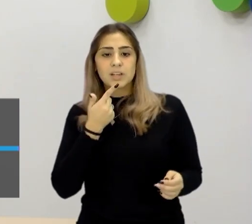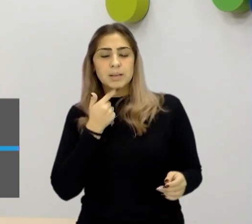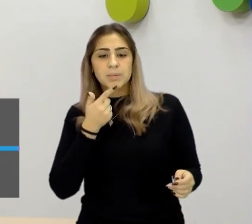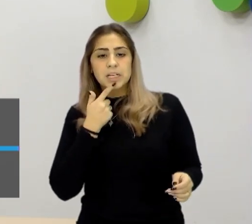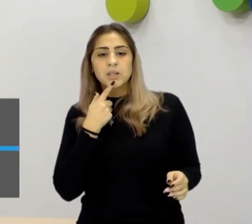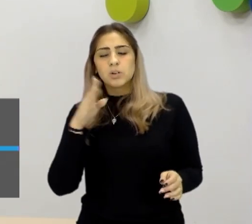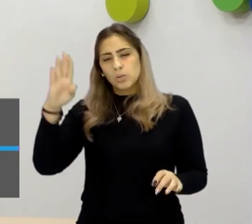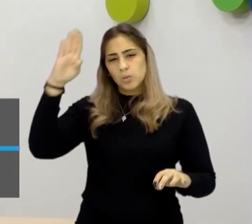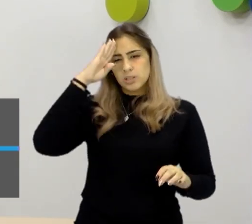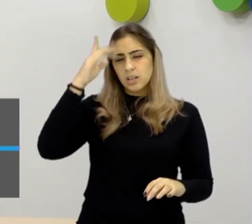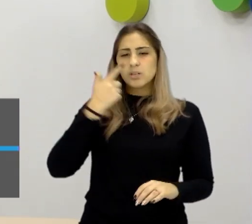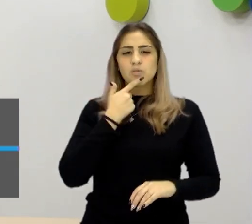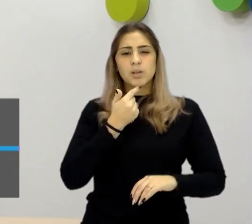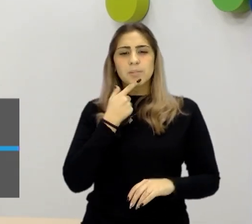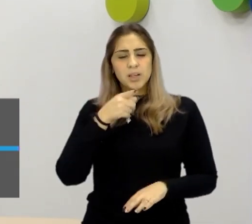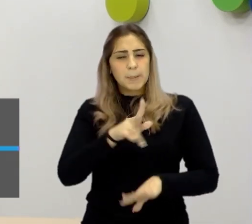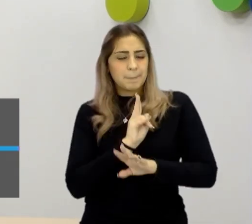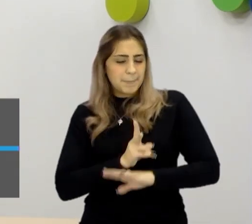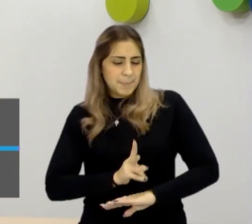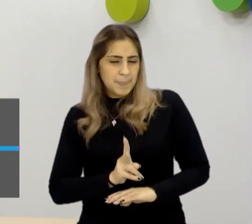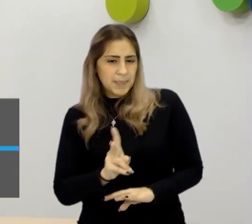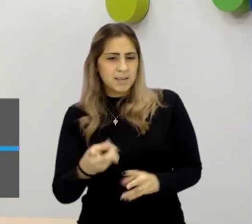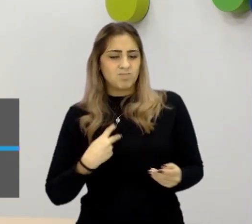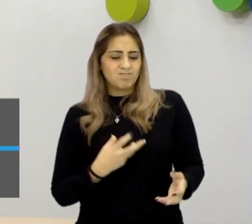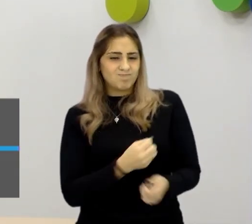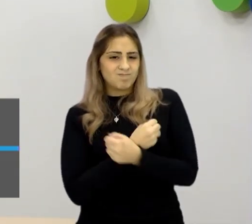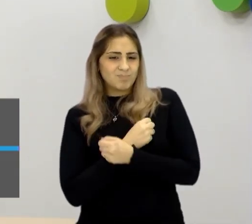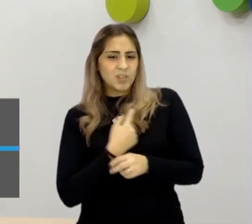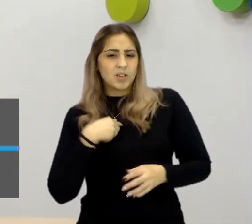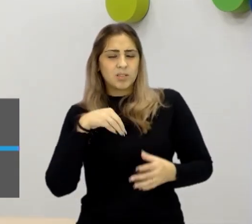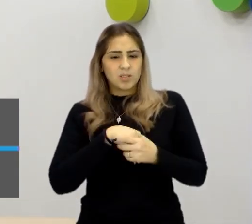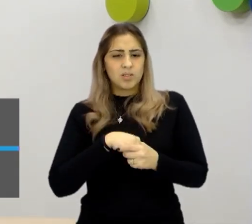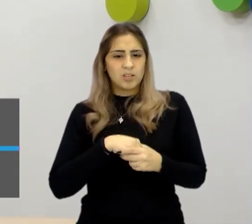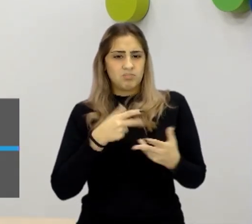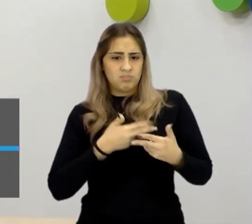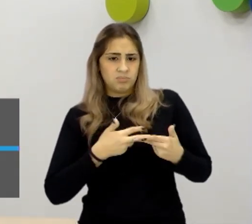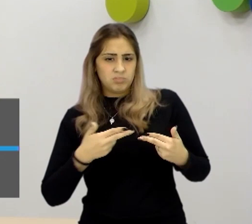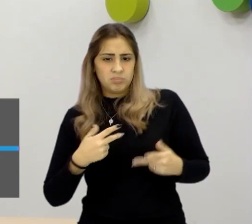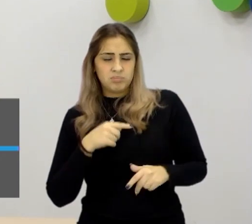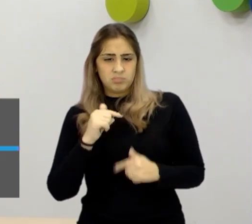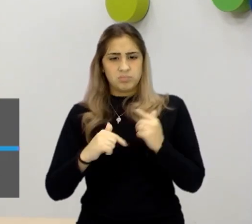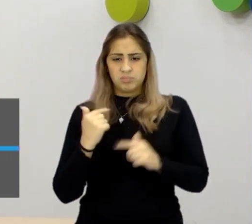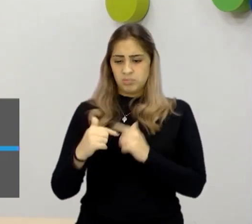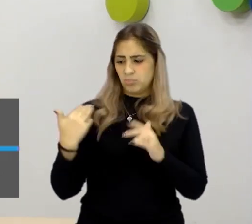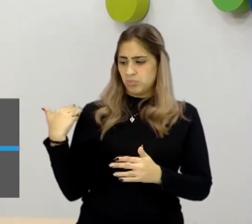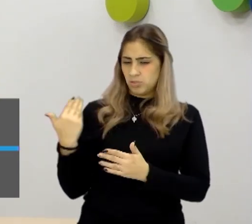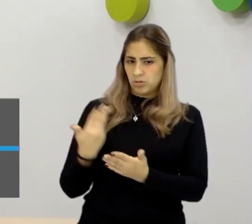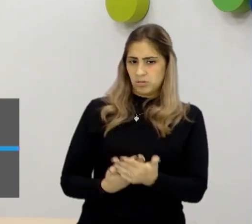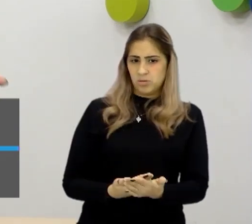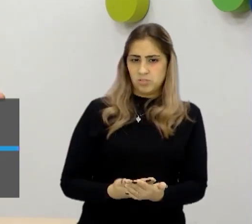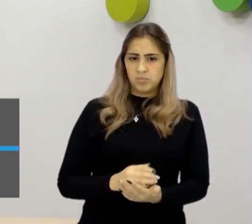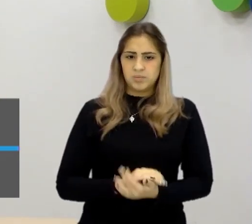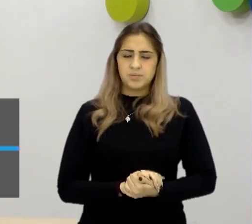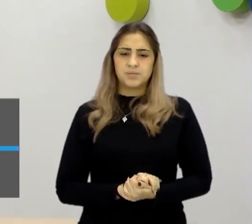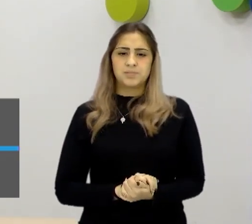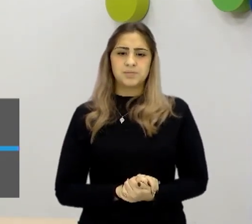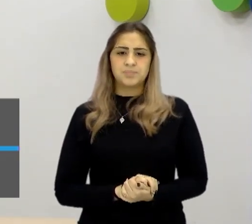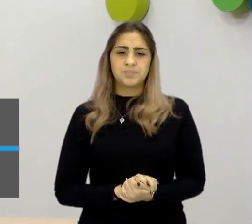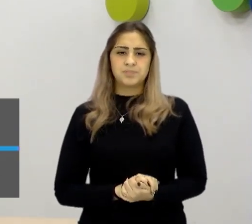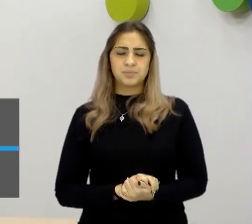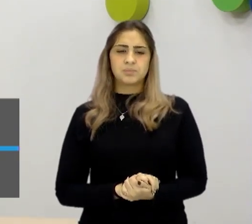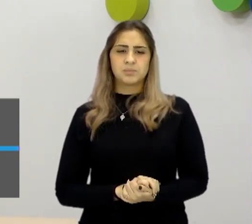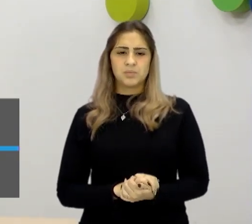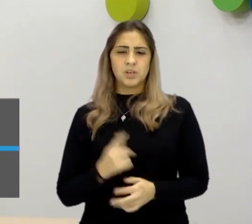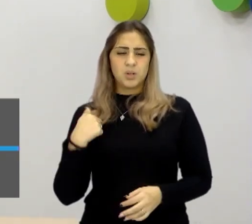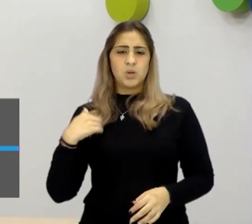O Exército Vermelho, ele continua reprimindo a oposição, a todos os opositores do governo Stalin.